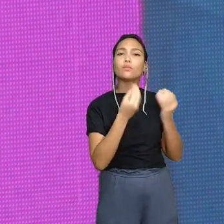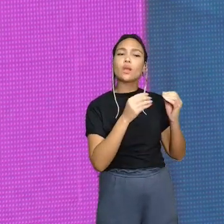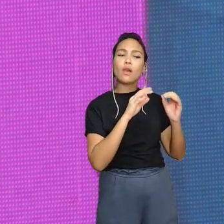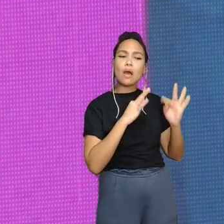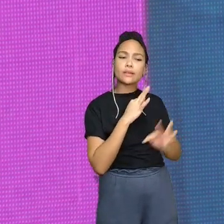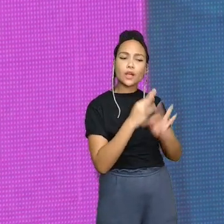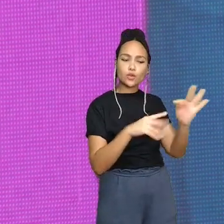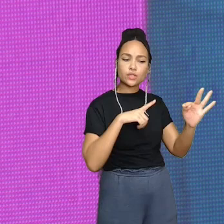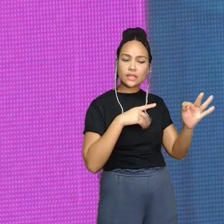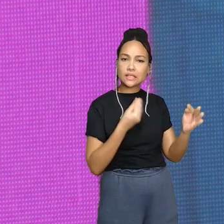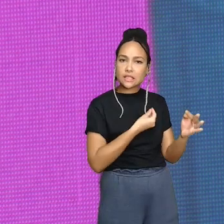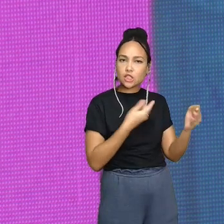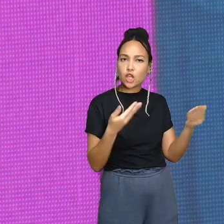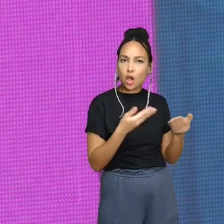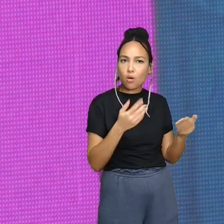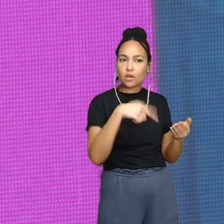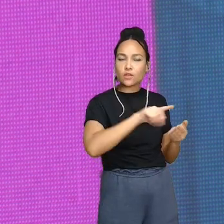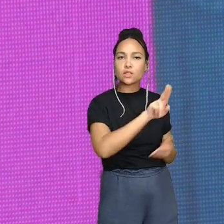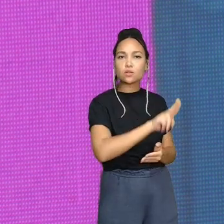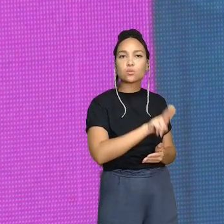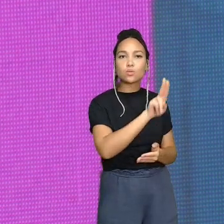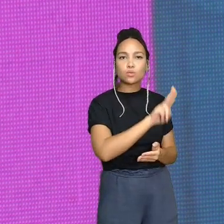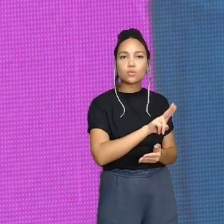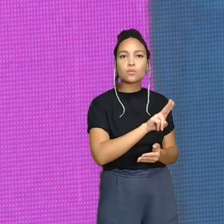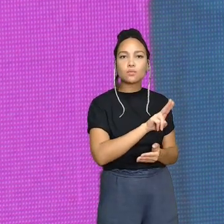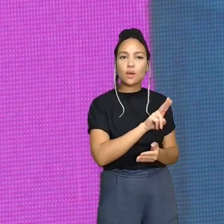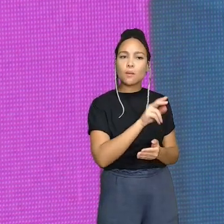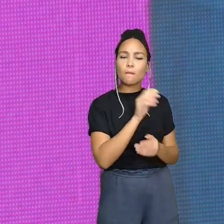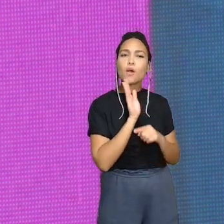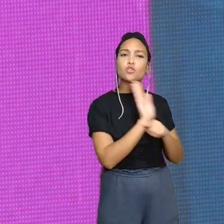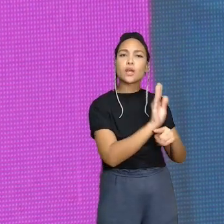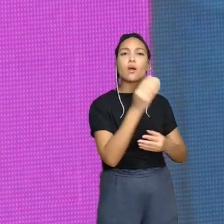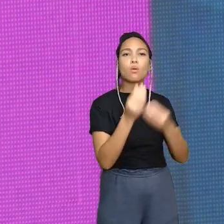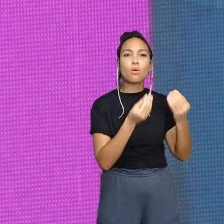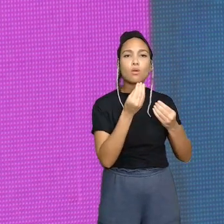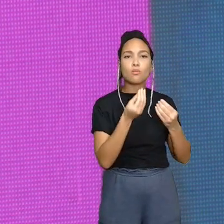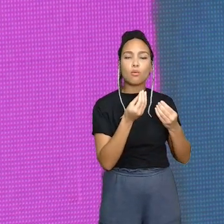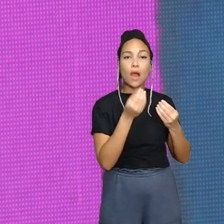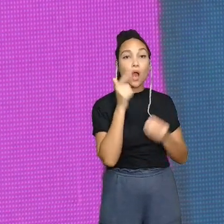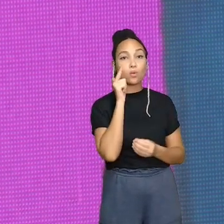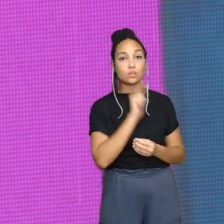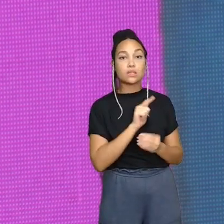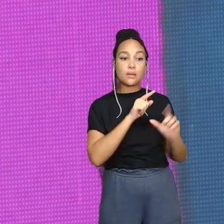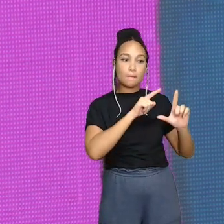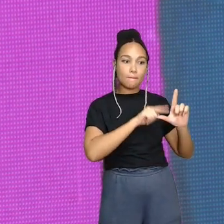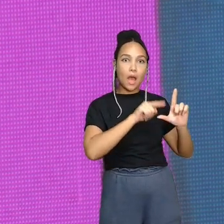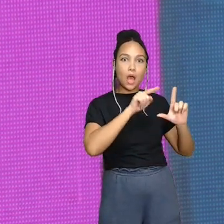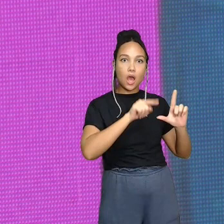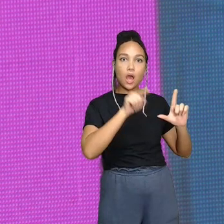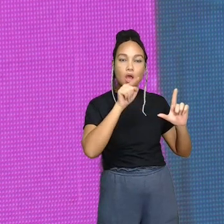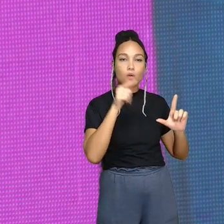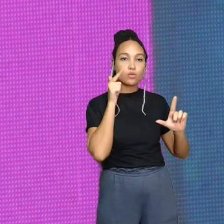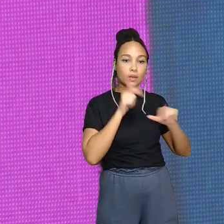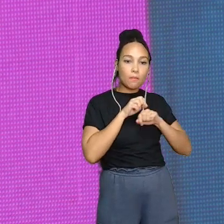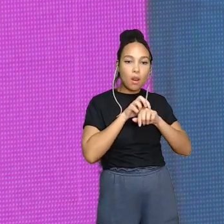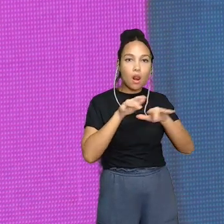tem hoje, o que vocês estão utilizando, pode ajudar a ganhar escala em projetos como os de